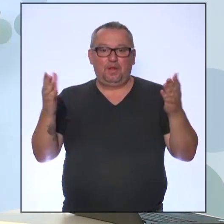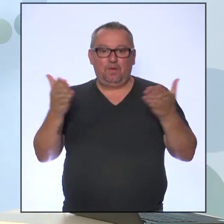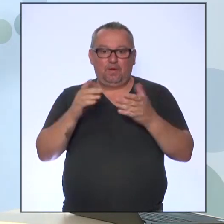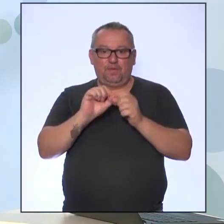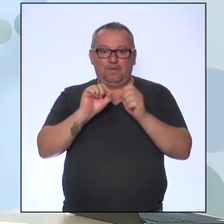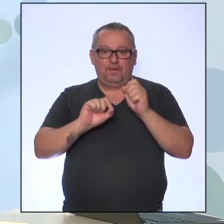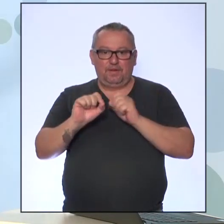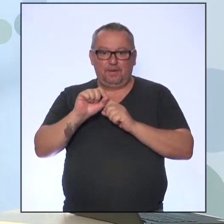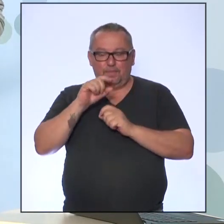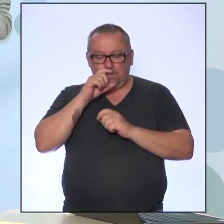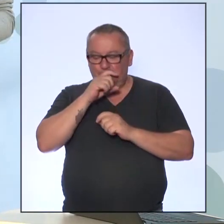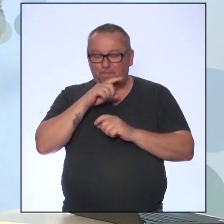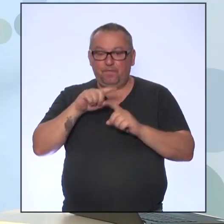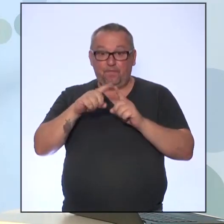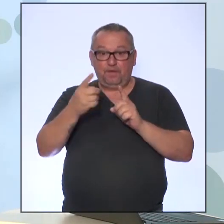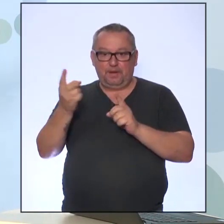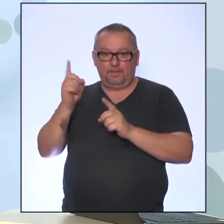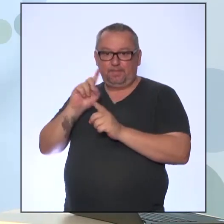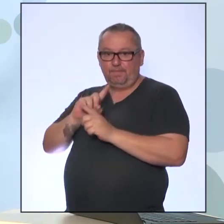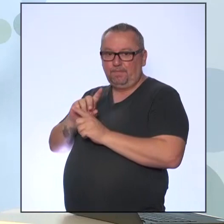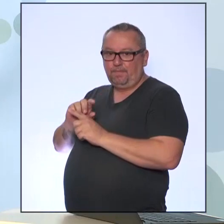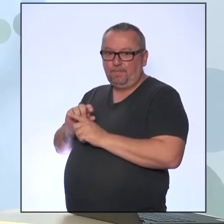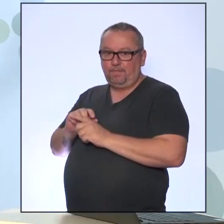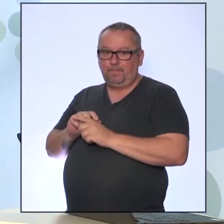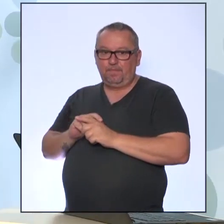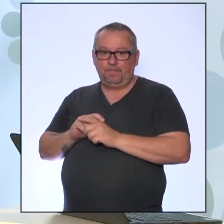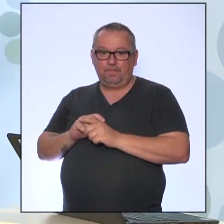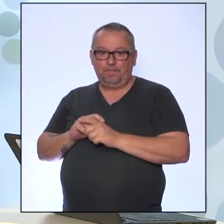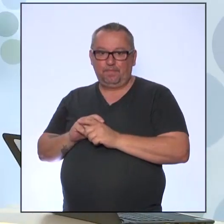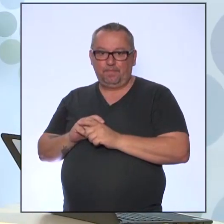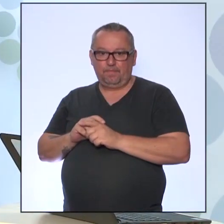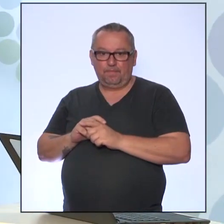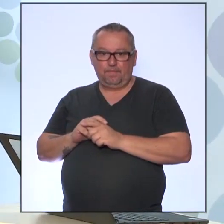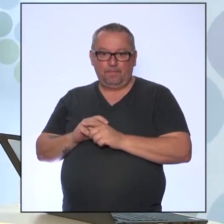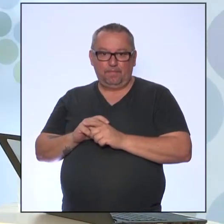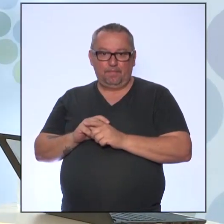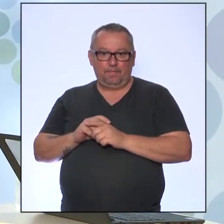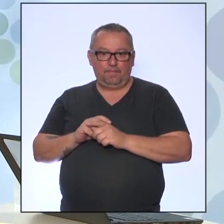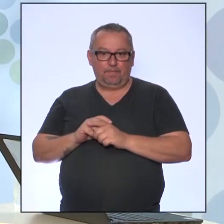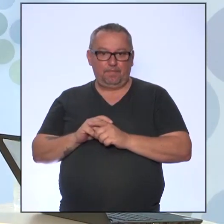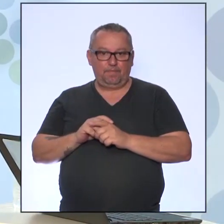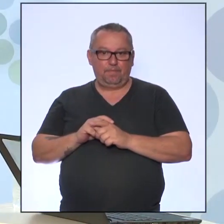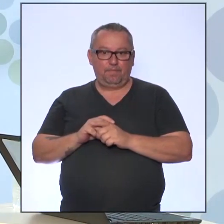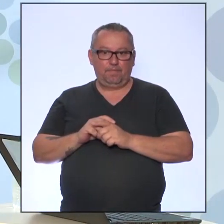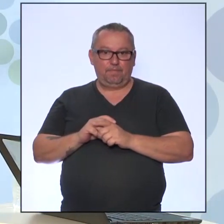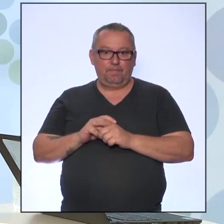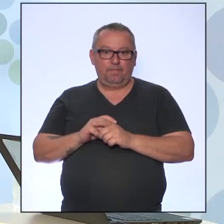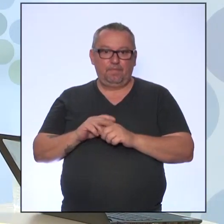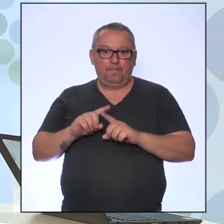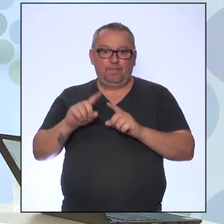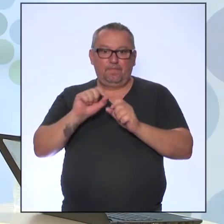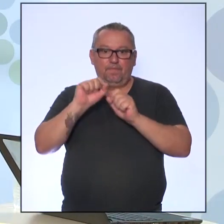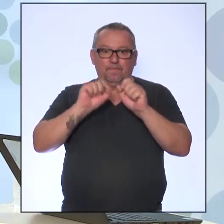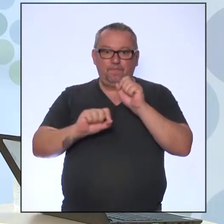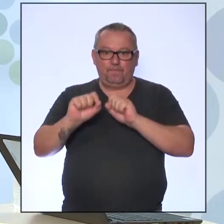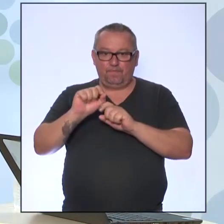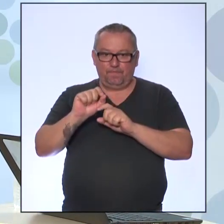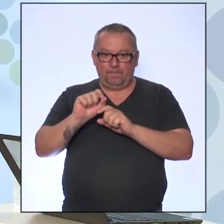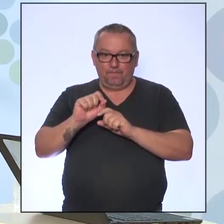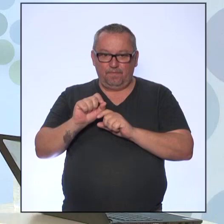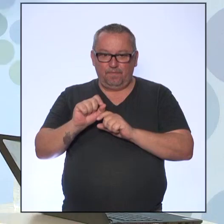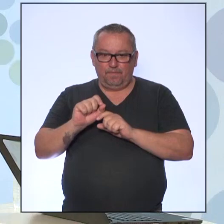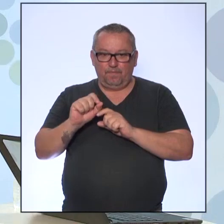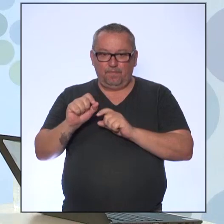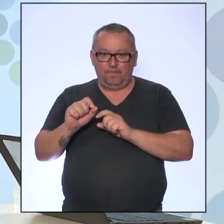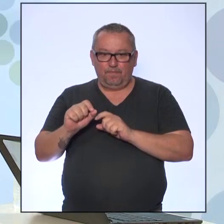bola. Fernando, vira de costas, por favor. De costa para isso. Uhum. Aí ele vai lançar a bola de